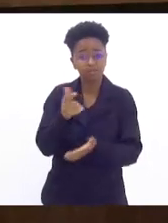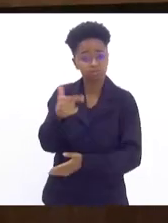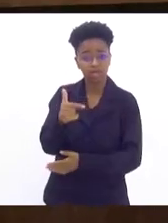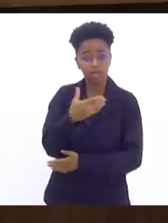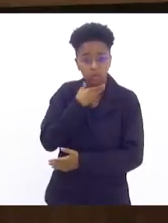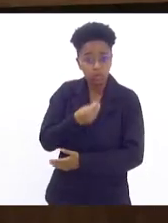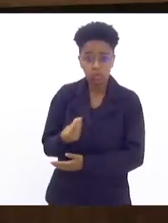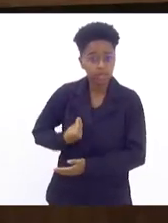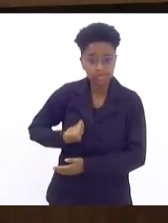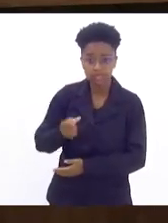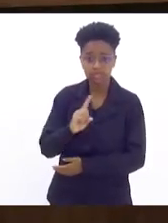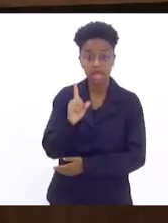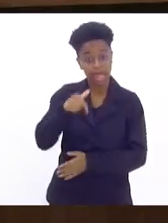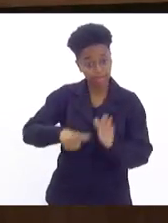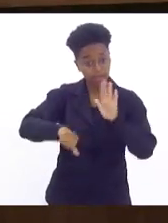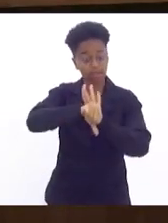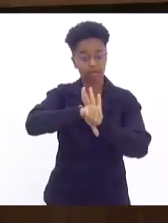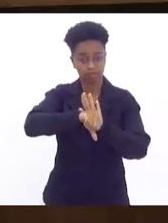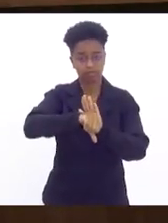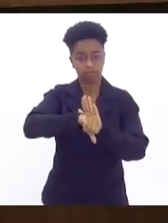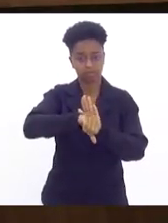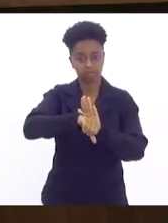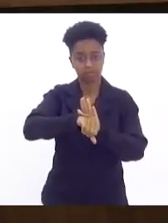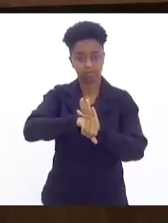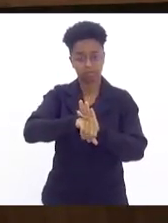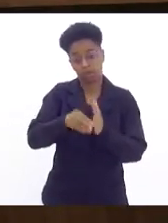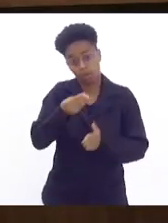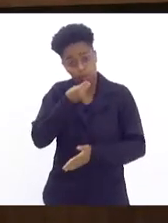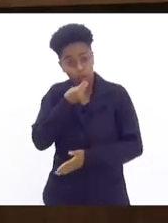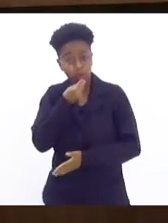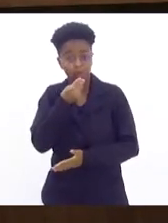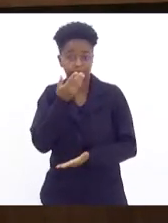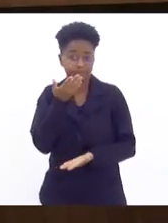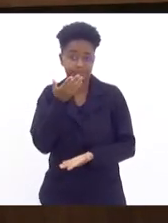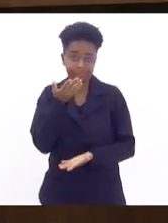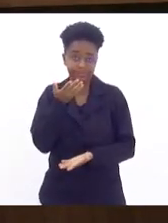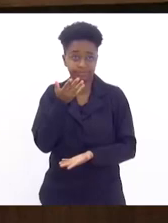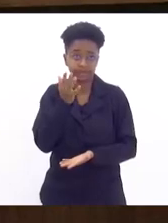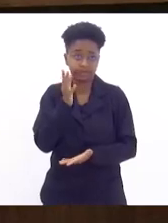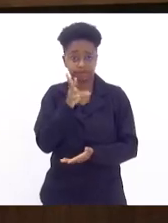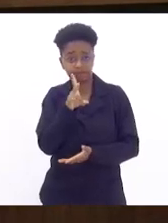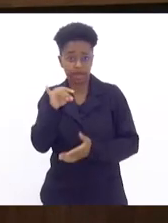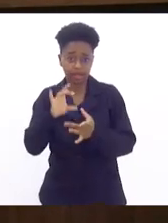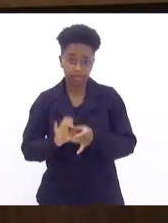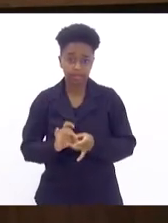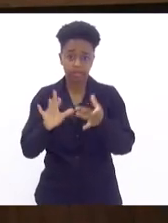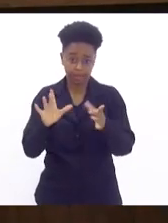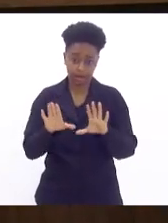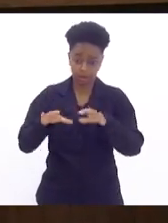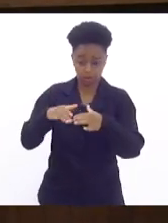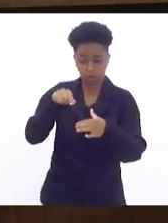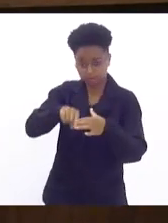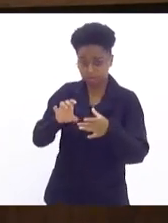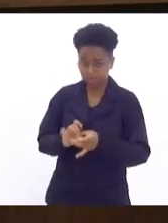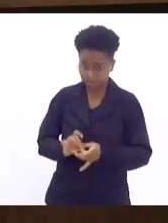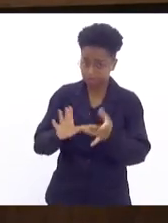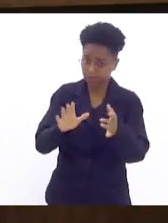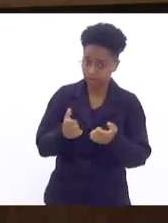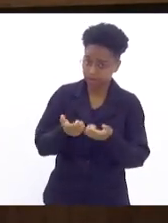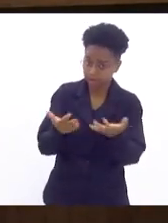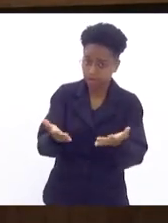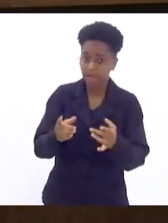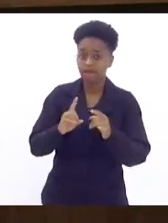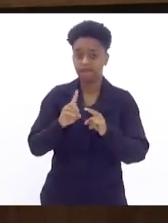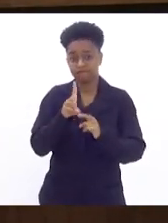fake isso é crime Presidente óbvio que já foi e vai ser deliberado na comissão de normas internas vai ser objeto de uma